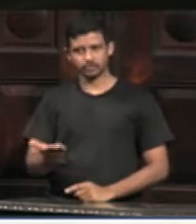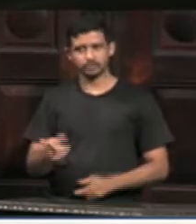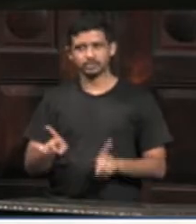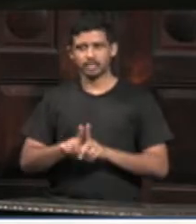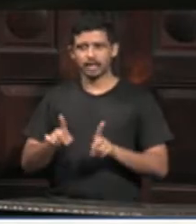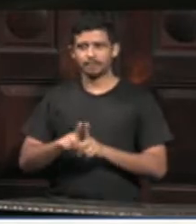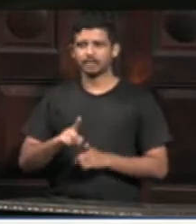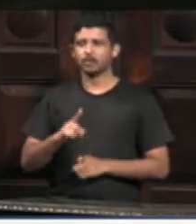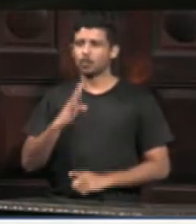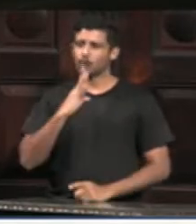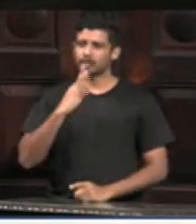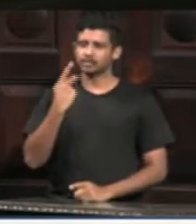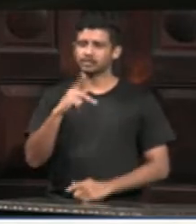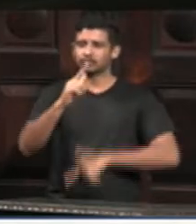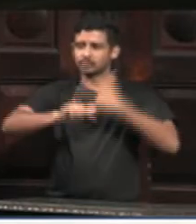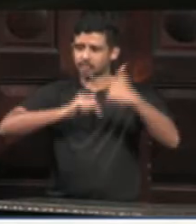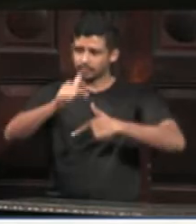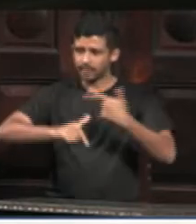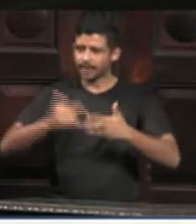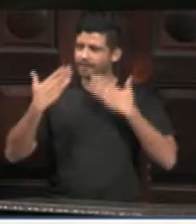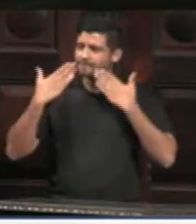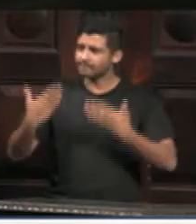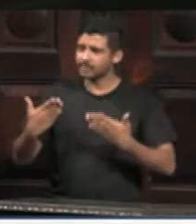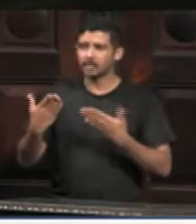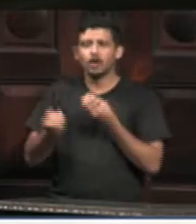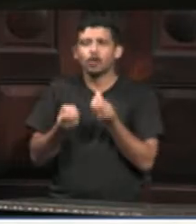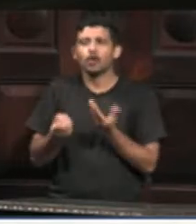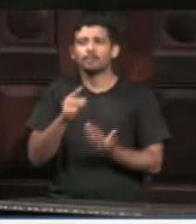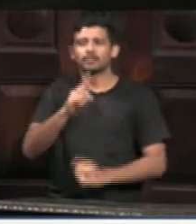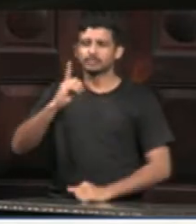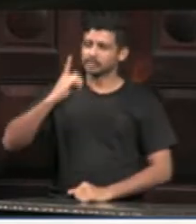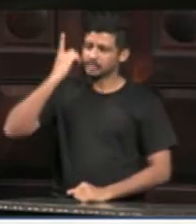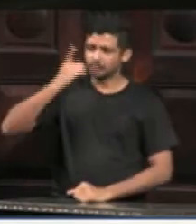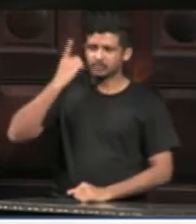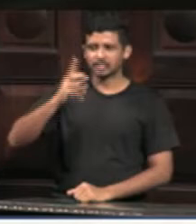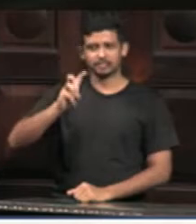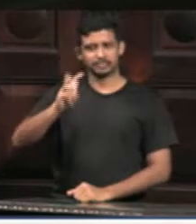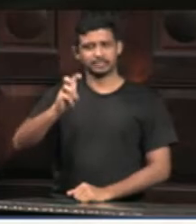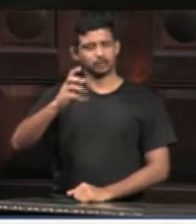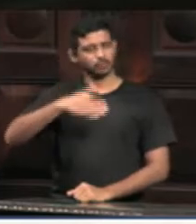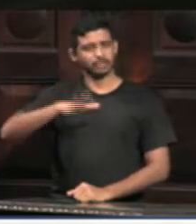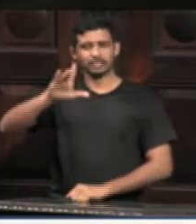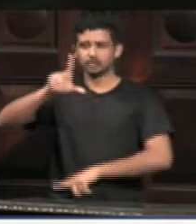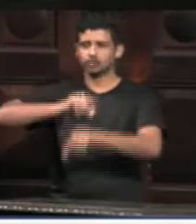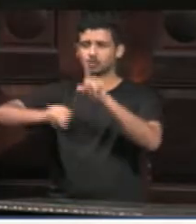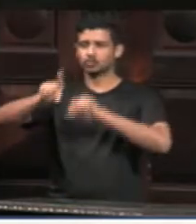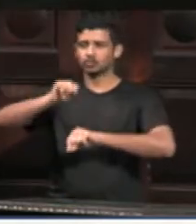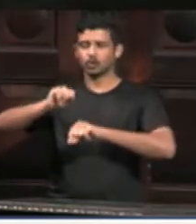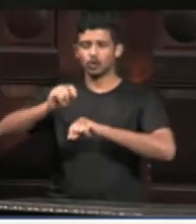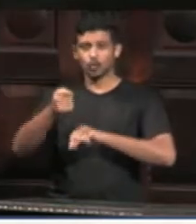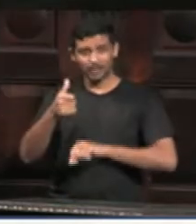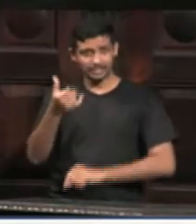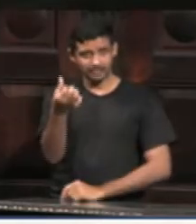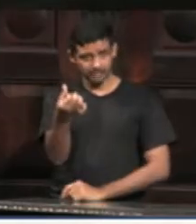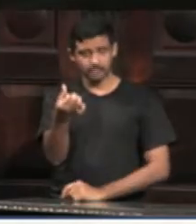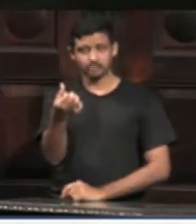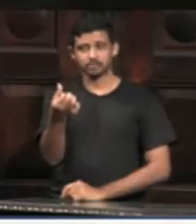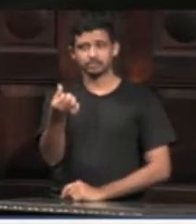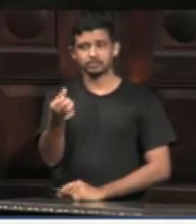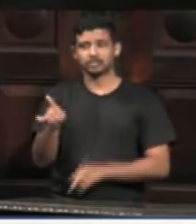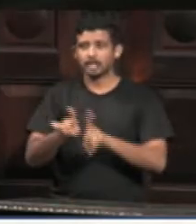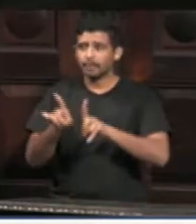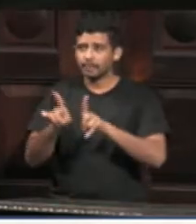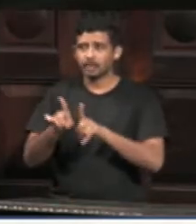o seu trabalho à frente como deputado por 5 mandatos, indo por 6º mandato. E, sobretudo,